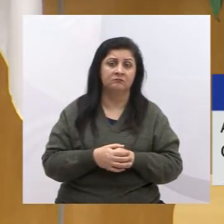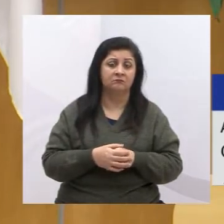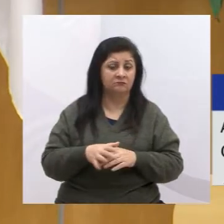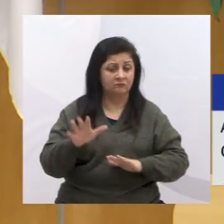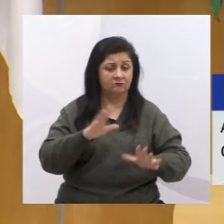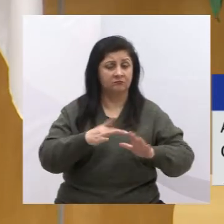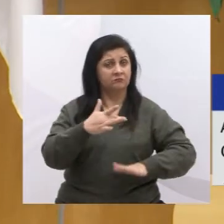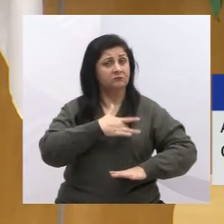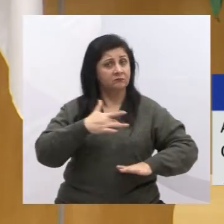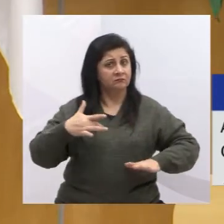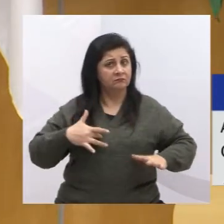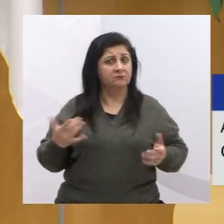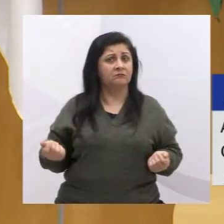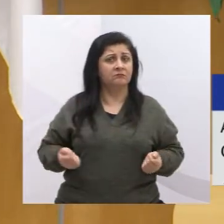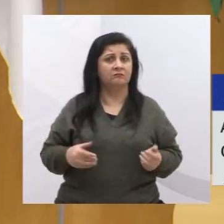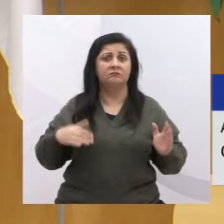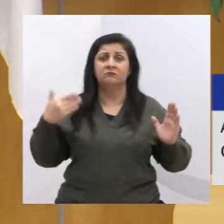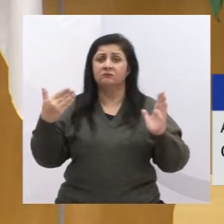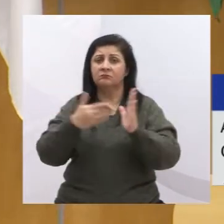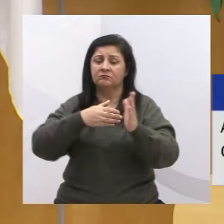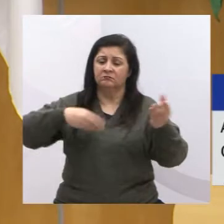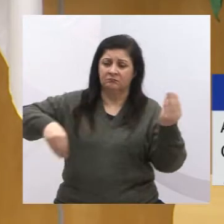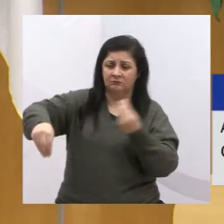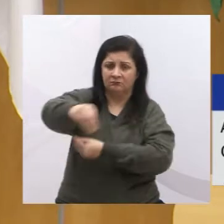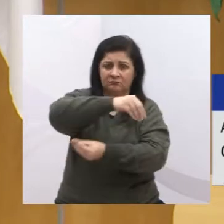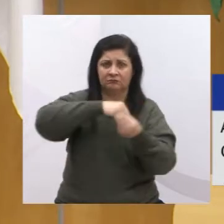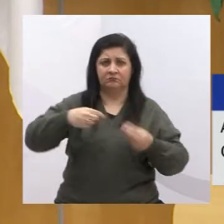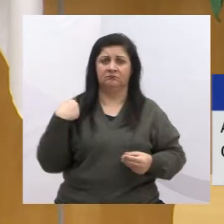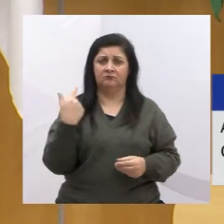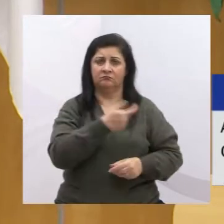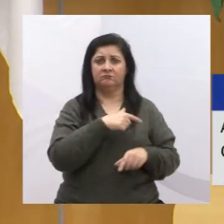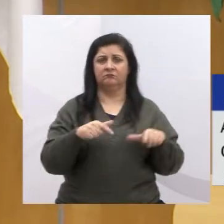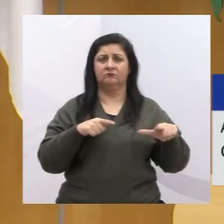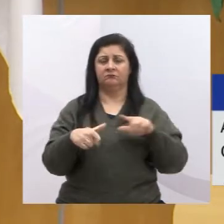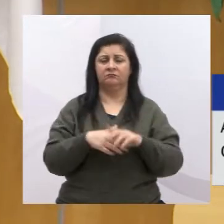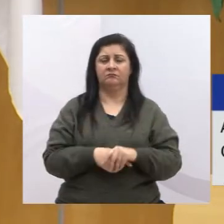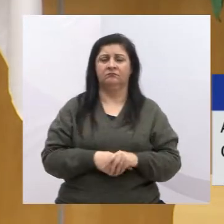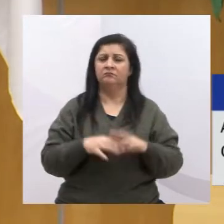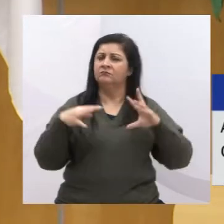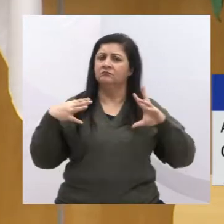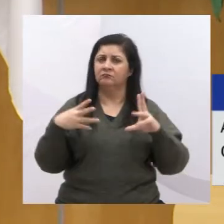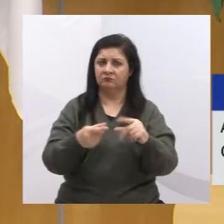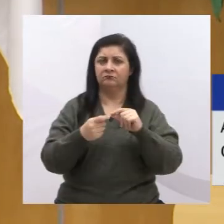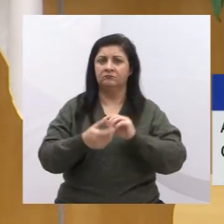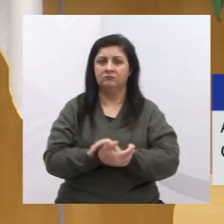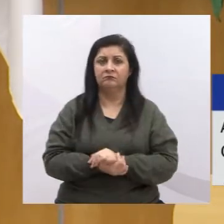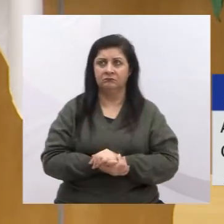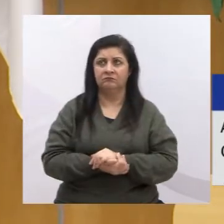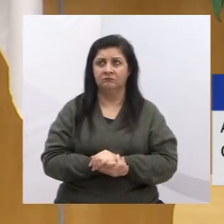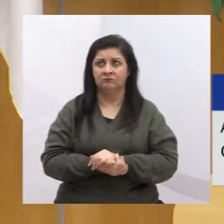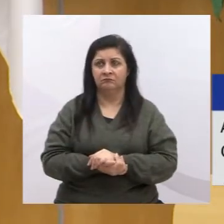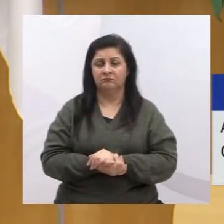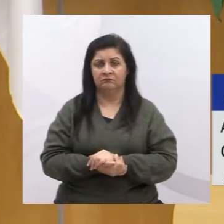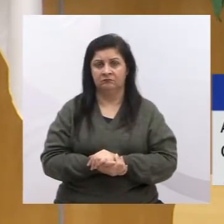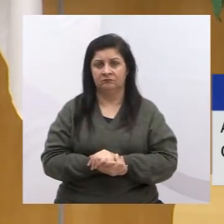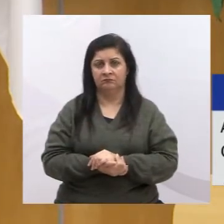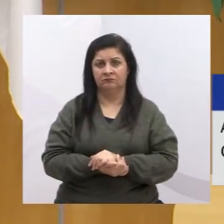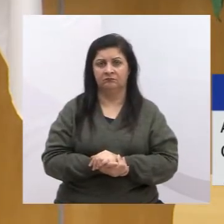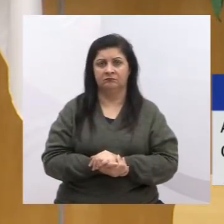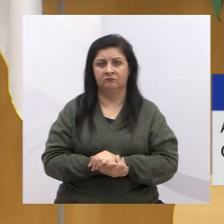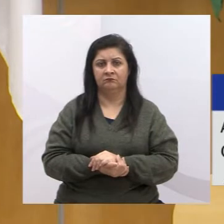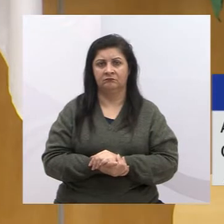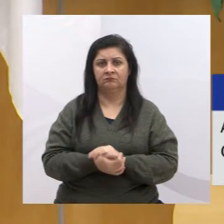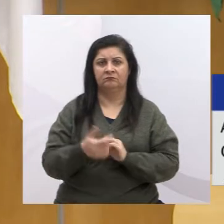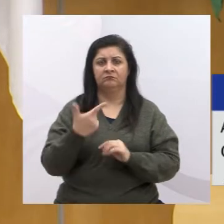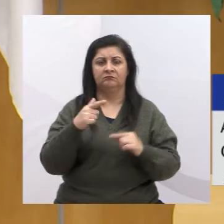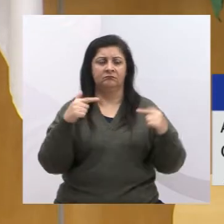pública. Tudo isso está envolvendo o nosso trabalho aqui. Tudo isso está envolvendo o nosso trabalho. Então a gente não tem o